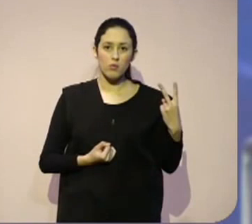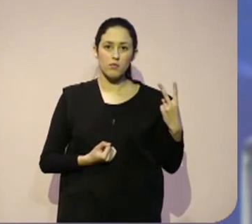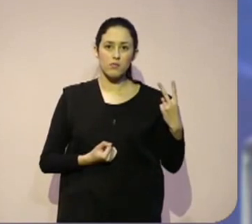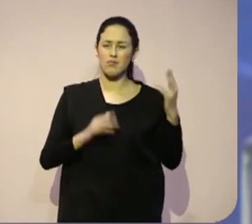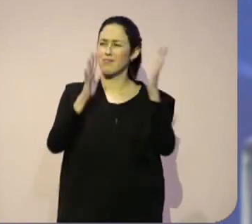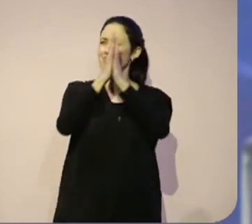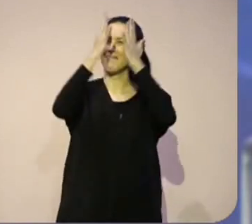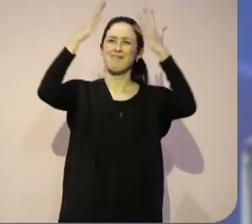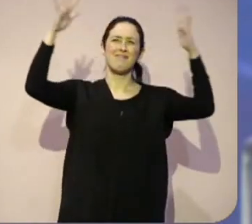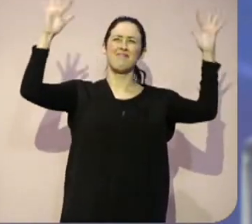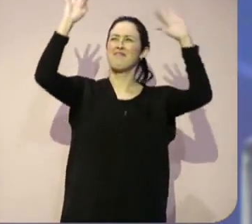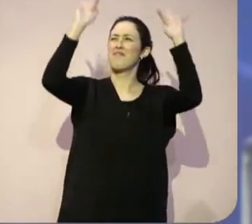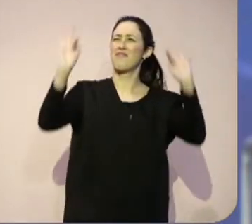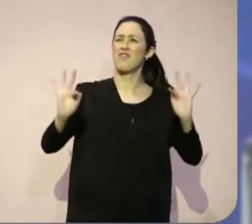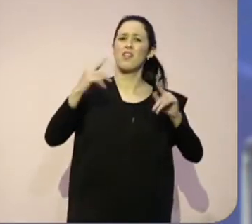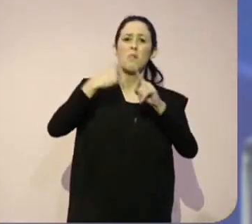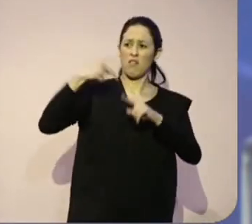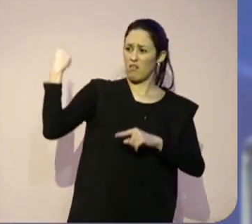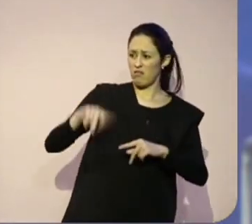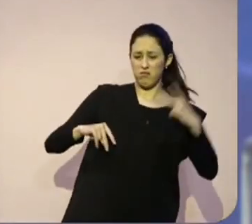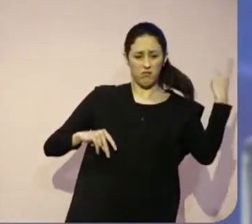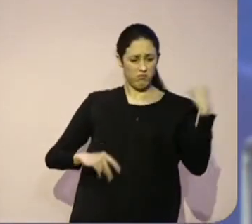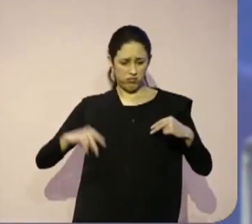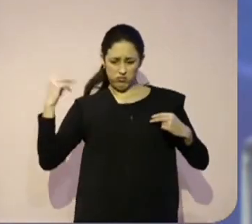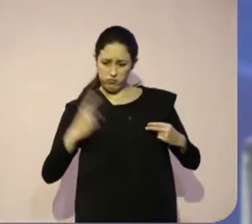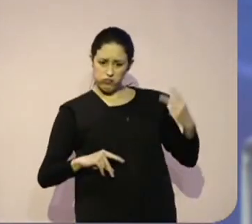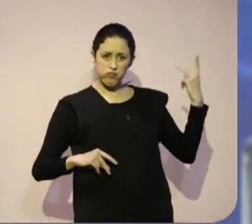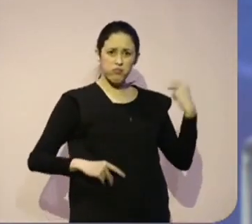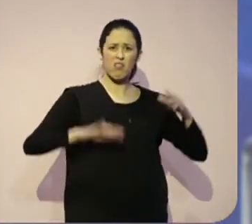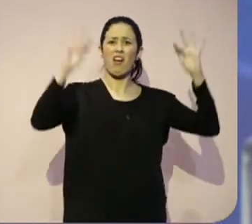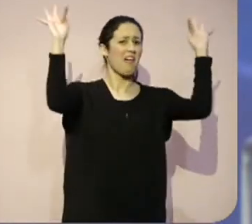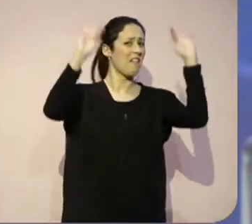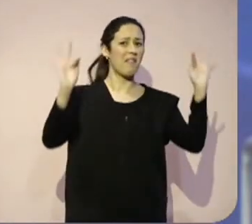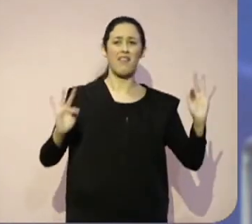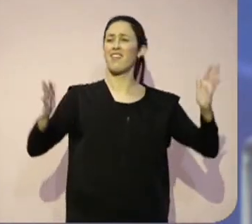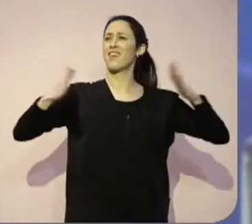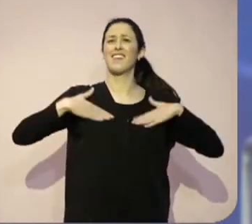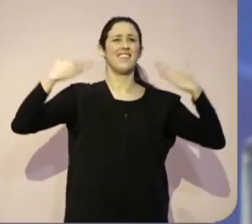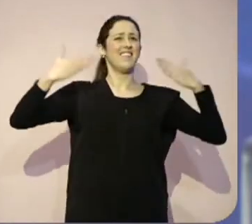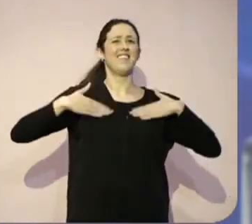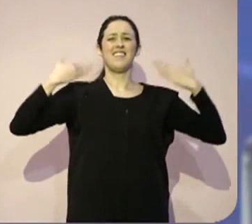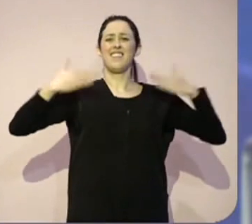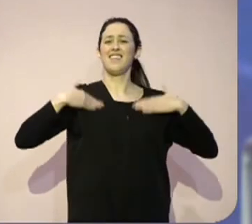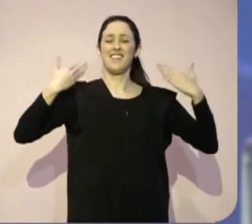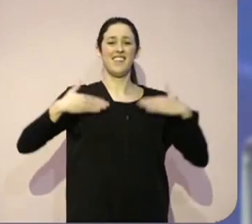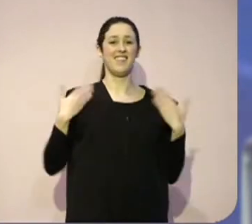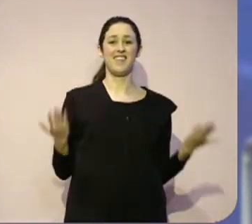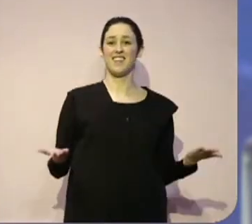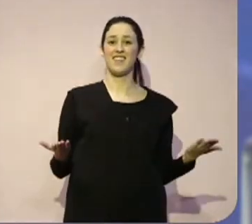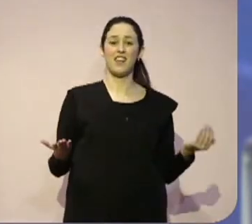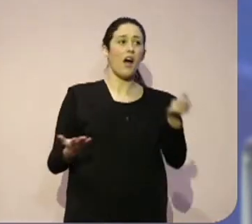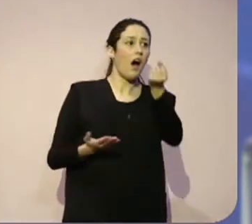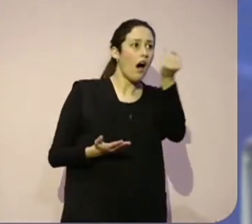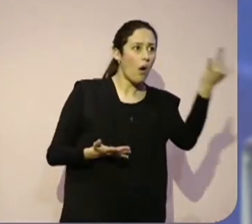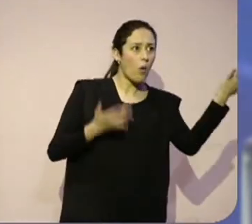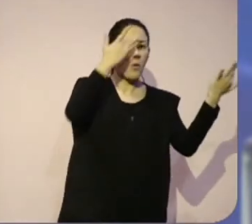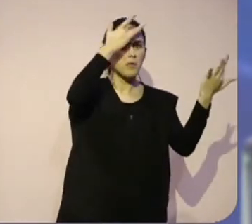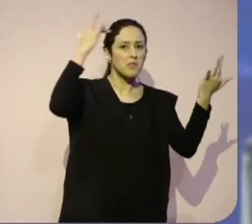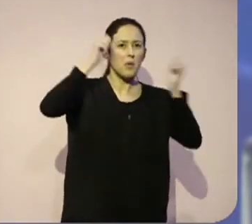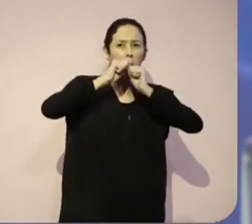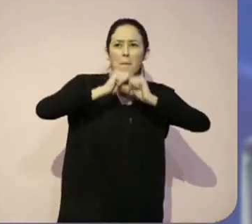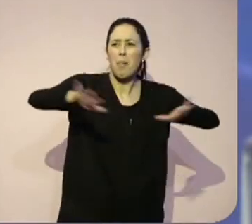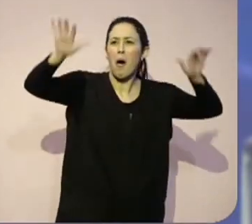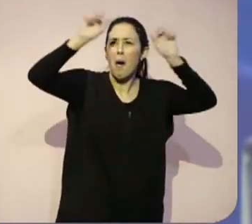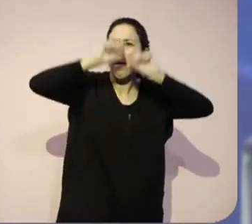celebraram porque foram açoitados por causa disso. E algumas pessoas não compartilham porque têm vergonha de que os